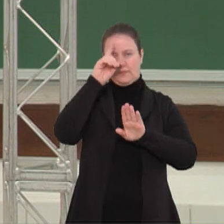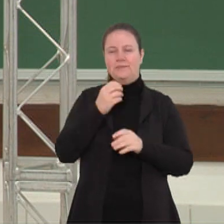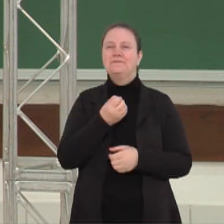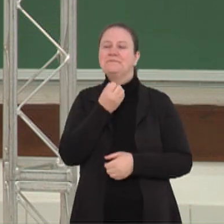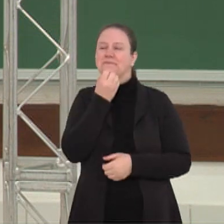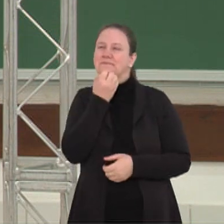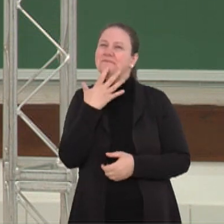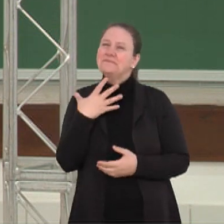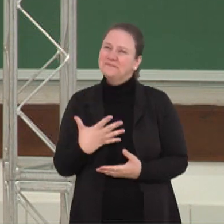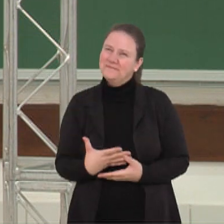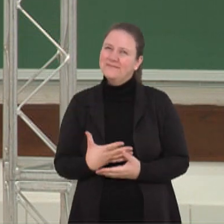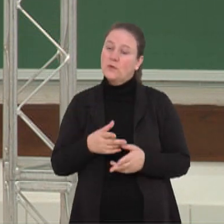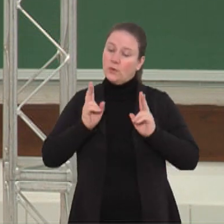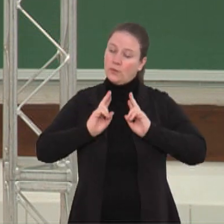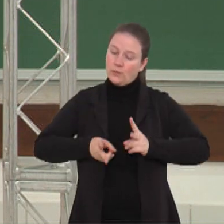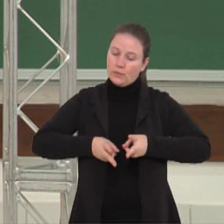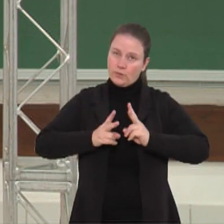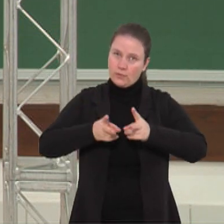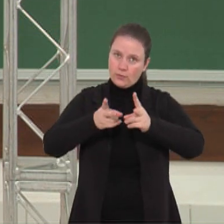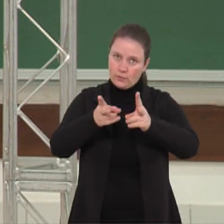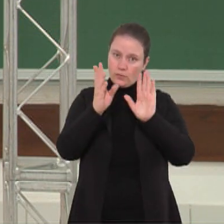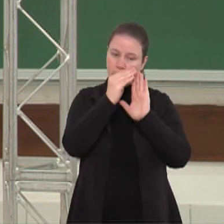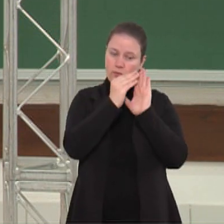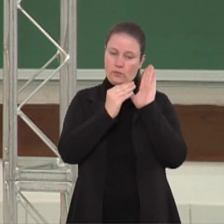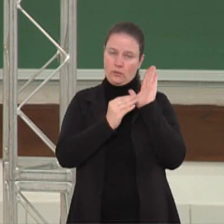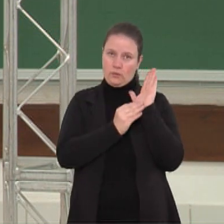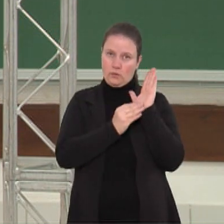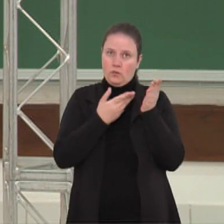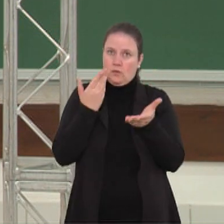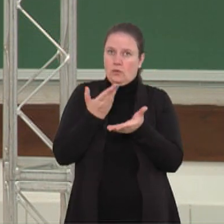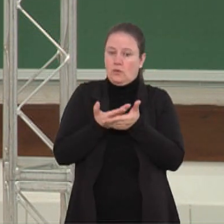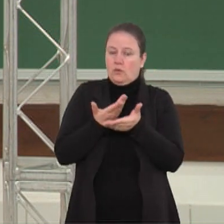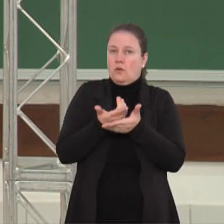Muito bem, continuaremos esse conteúdo